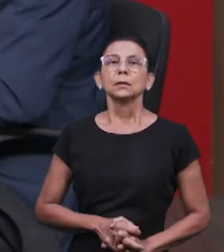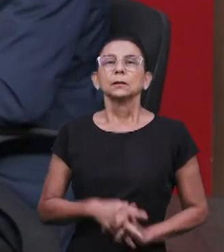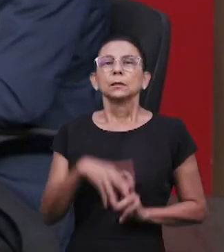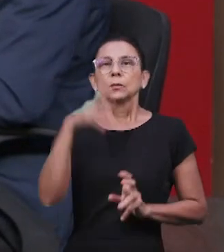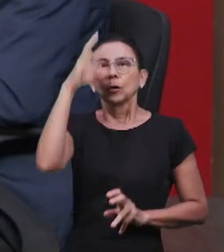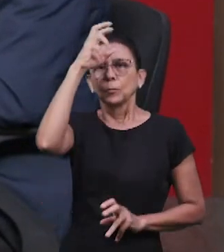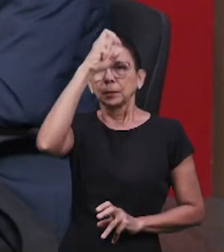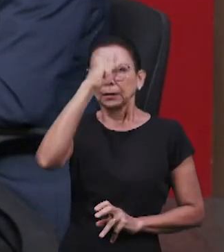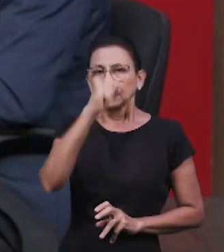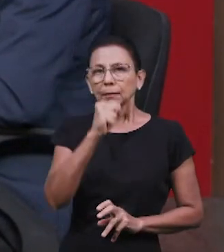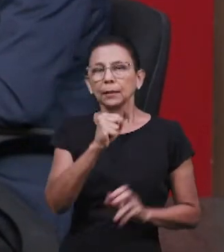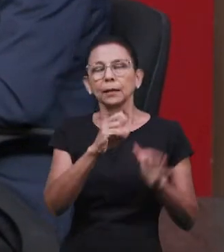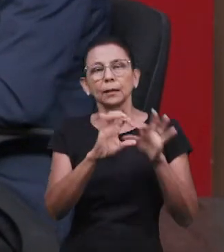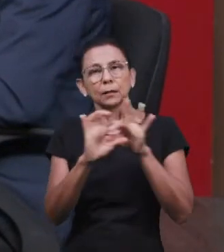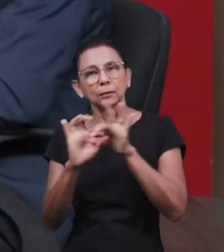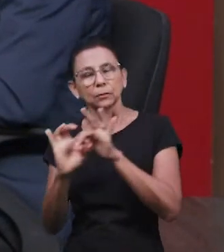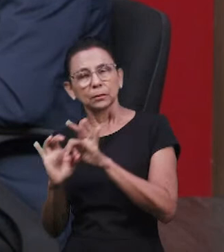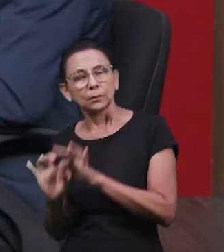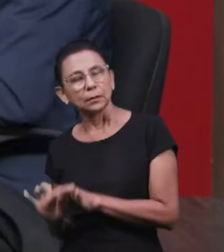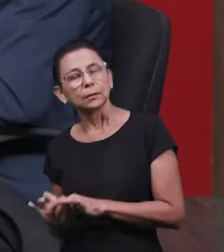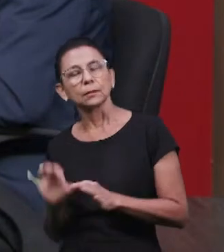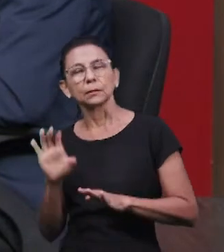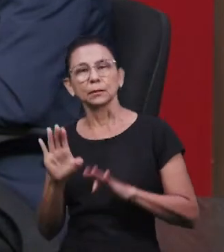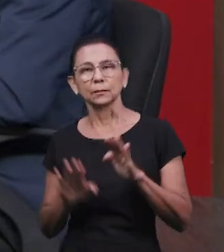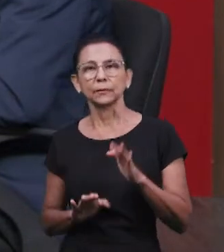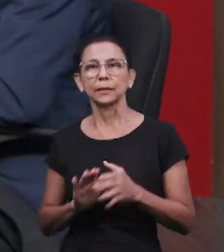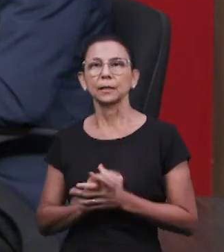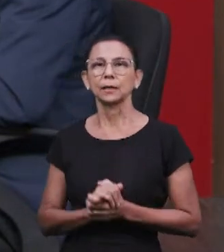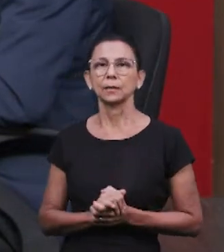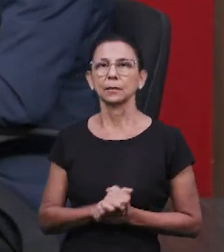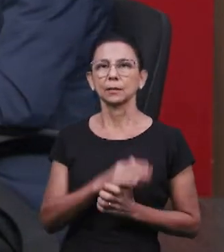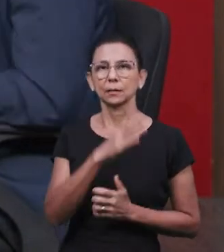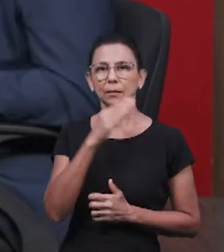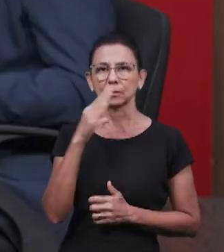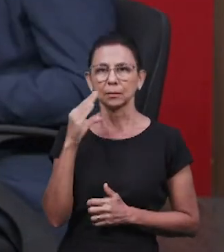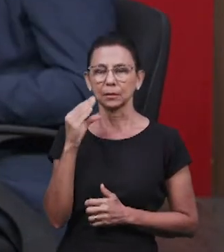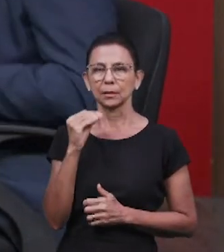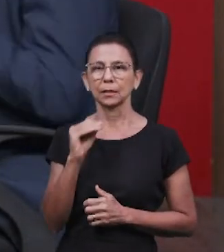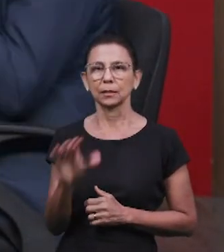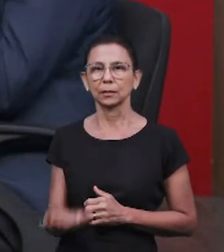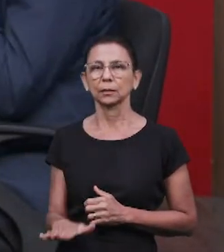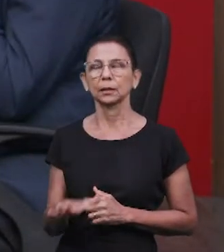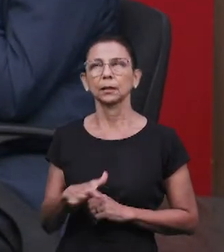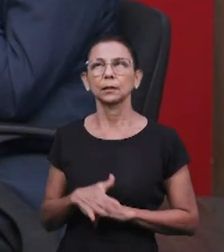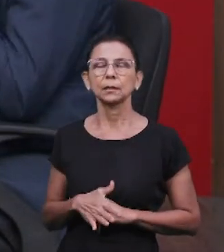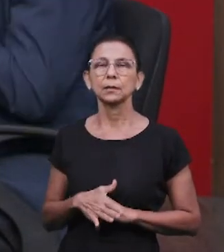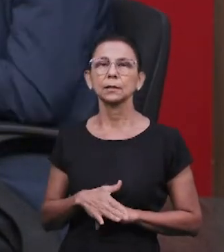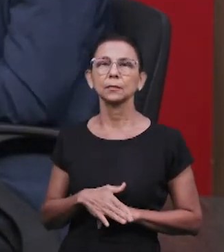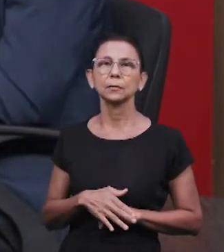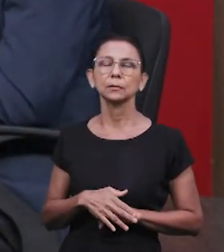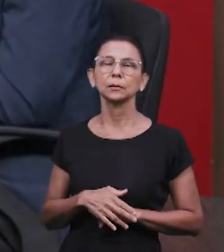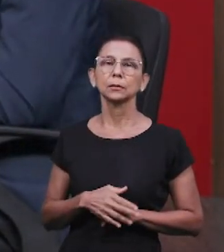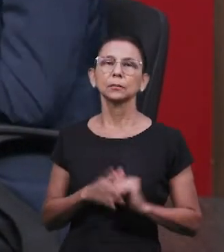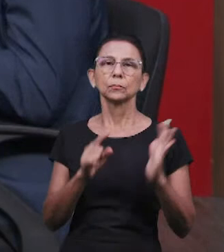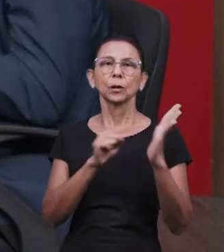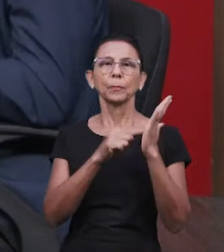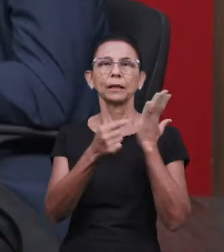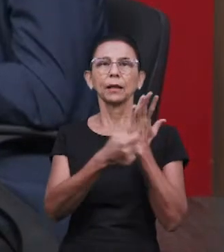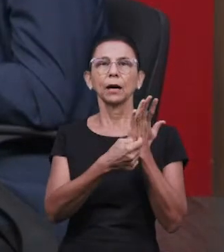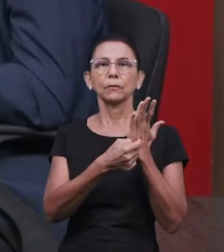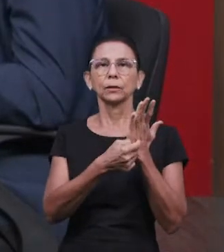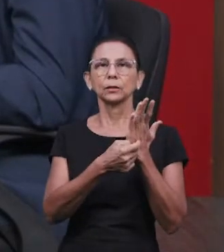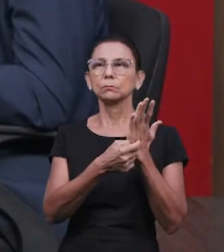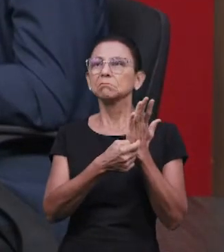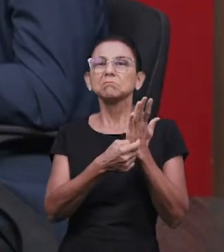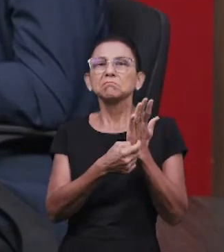o contexto. Isso. Muitas das vezes, as crianças atípicas, adolescentes atípicos, eles não entendem, por exemplo, por metáfora. Isso. Então,